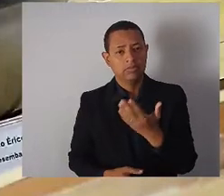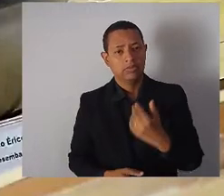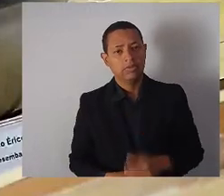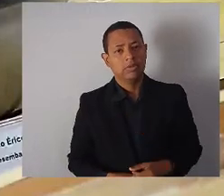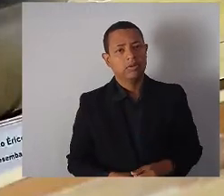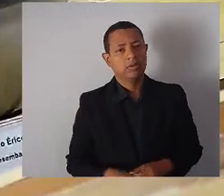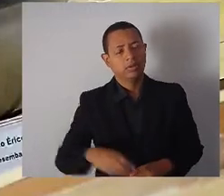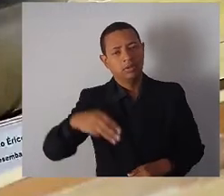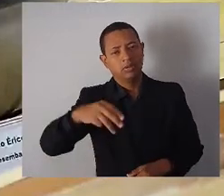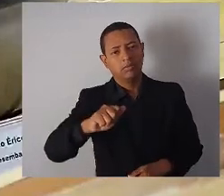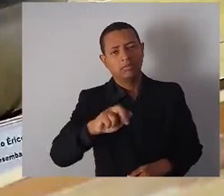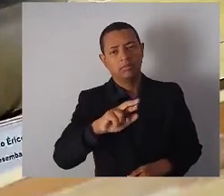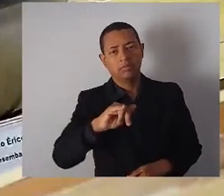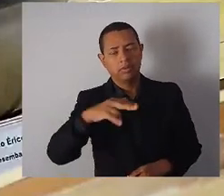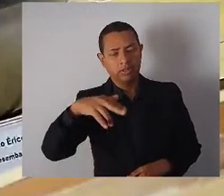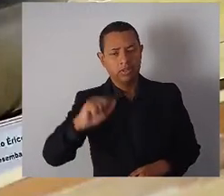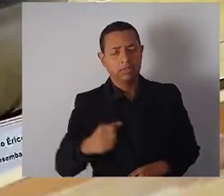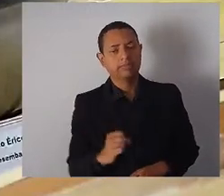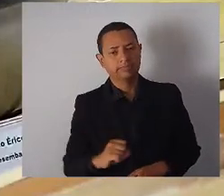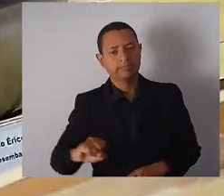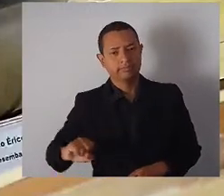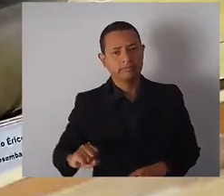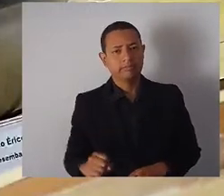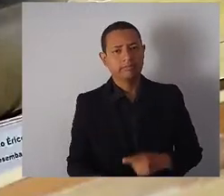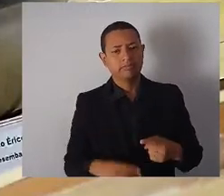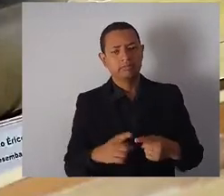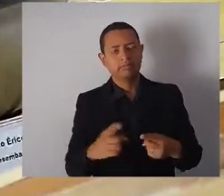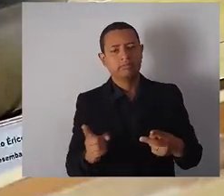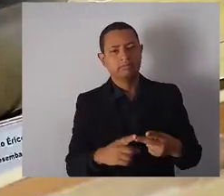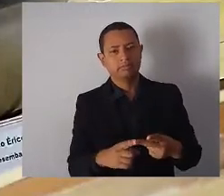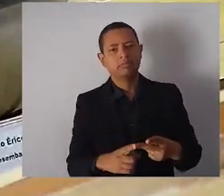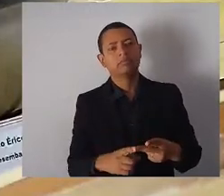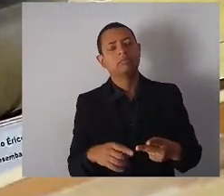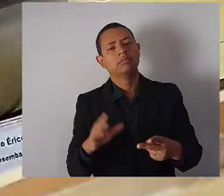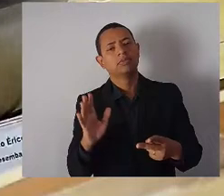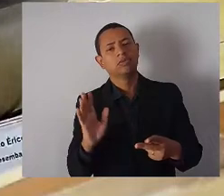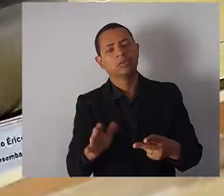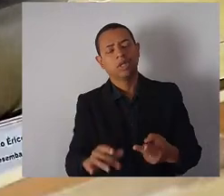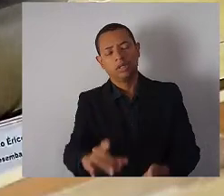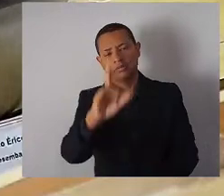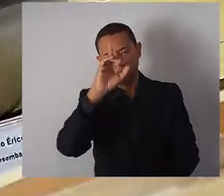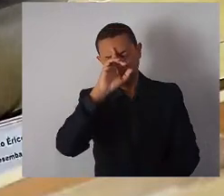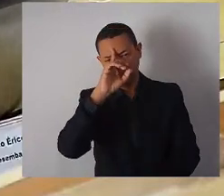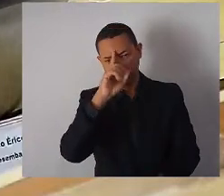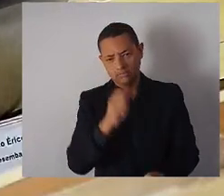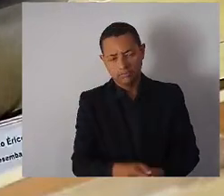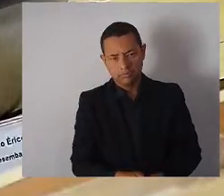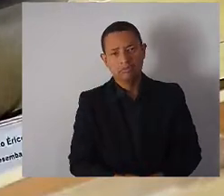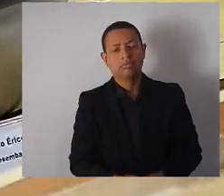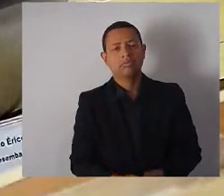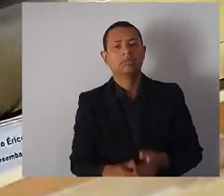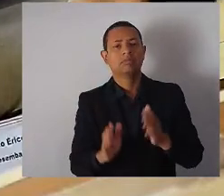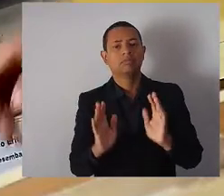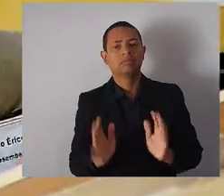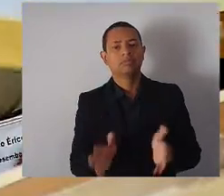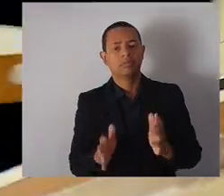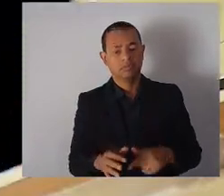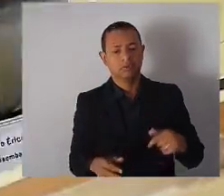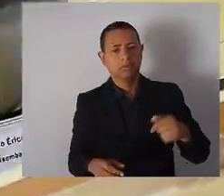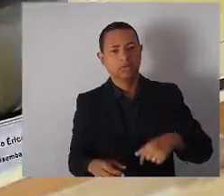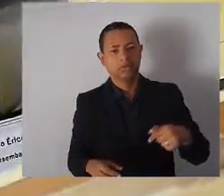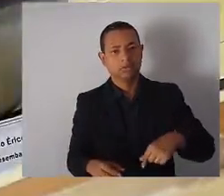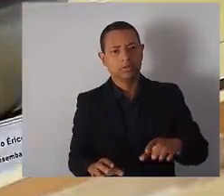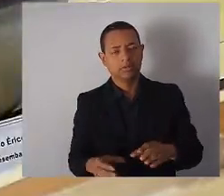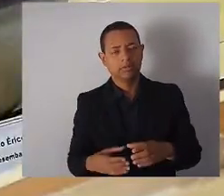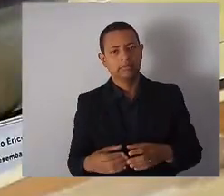provocação da sua sustentação, os dois pontos foram tratados e foram objeto de decisão terminativa por este tribunal no julgamento do